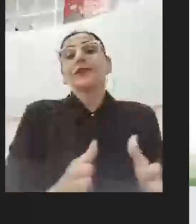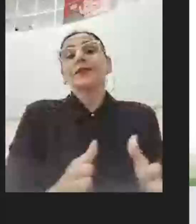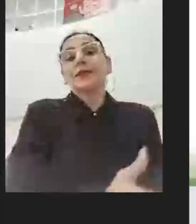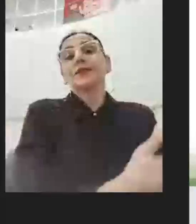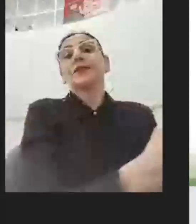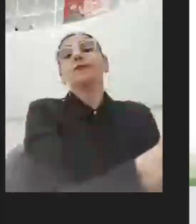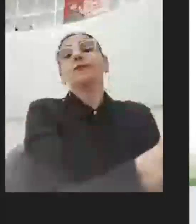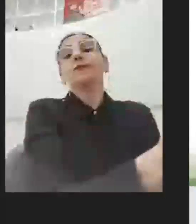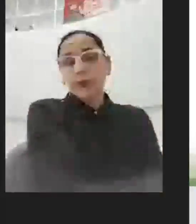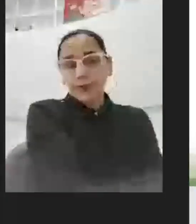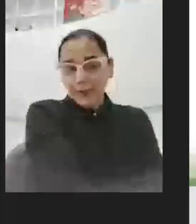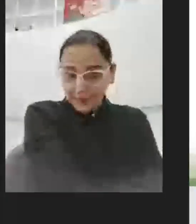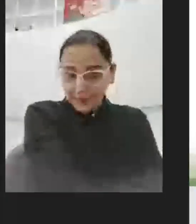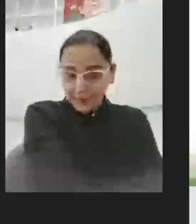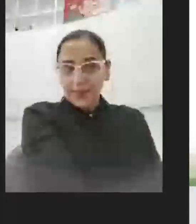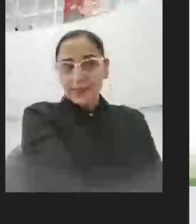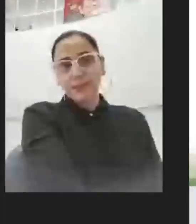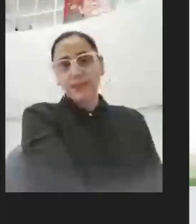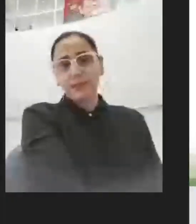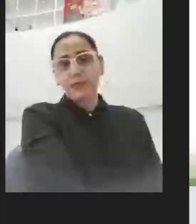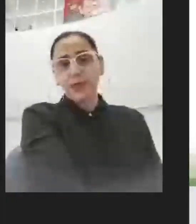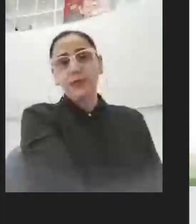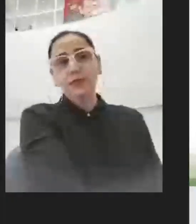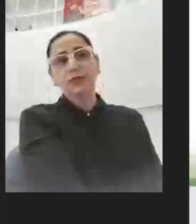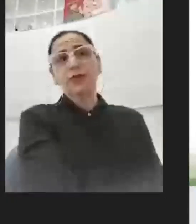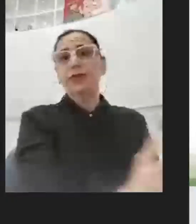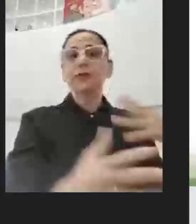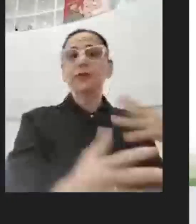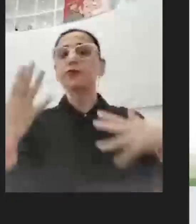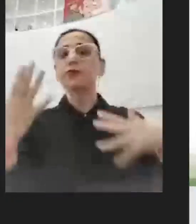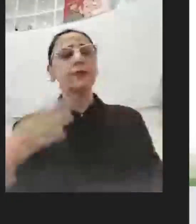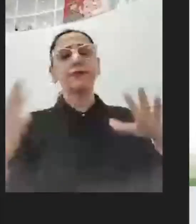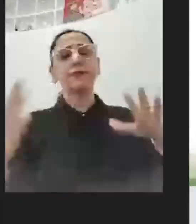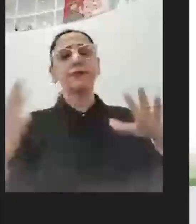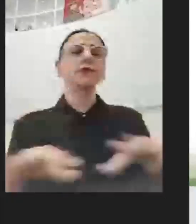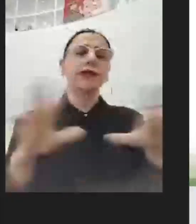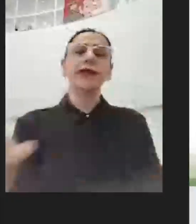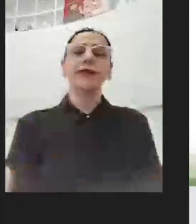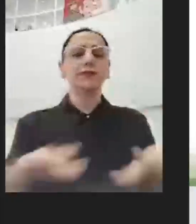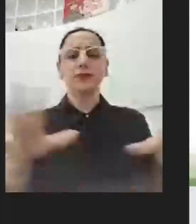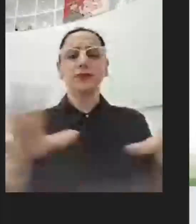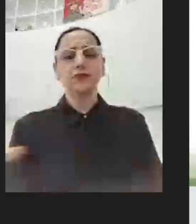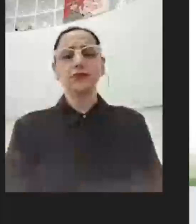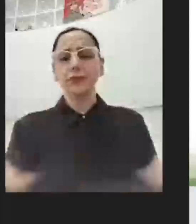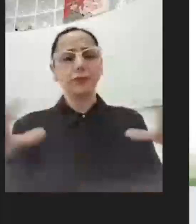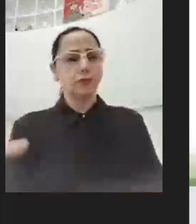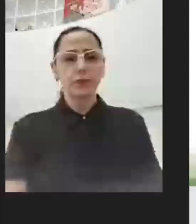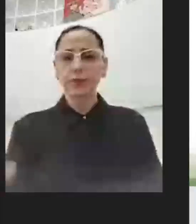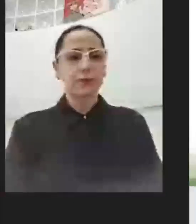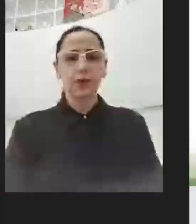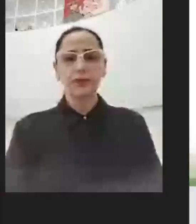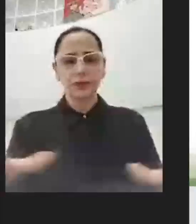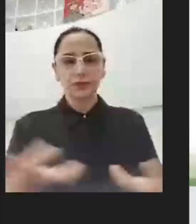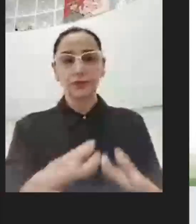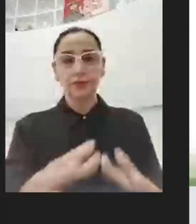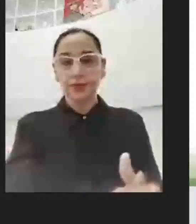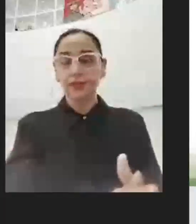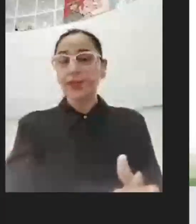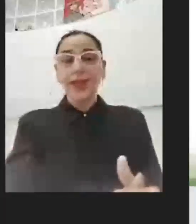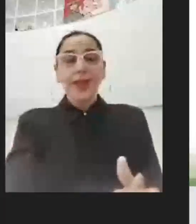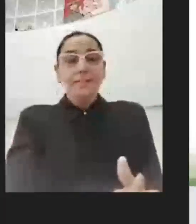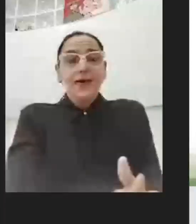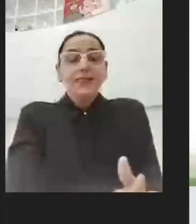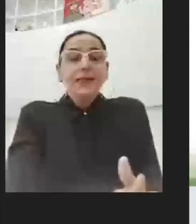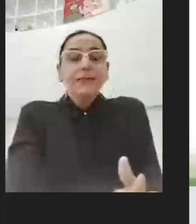funcionamento da empresa, para aquela mãe não faltar, estender a licença maternidade para 6 meses, dando alguns benefícios lá nas questões